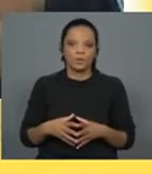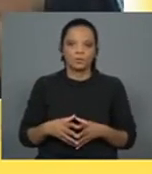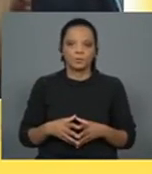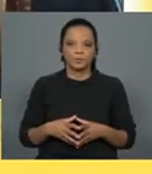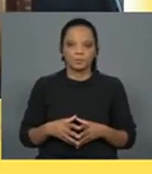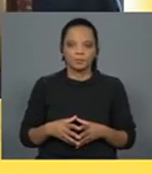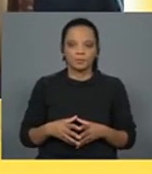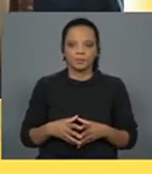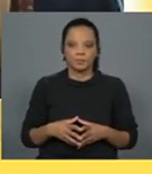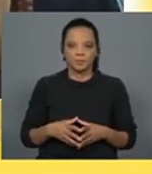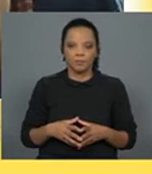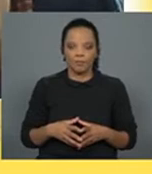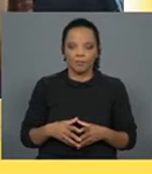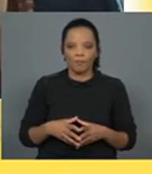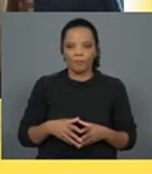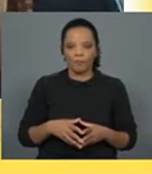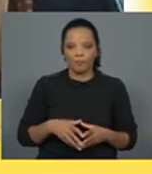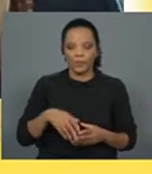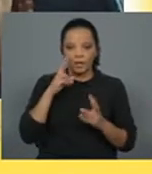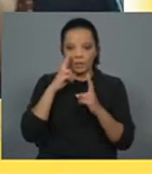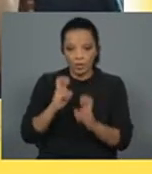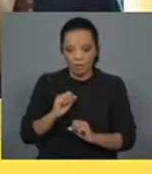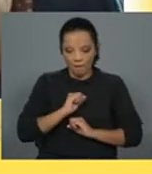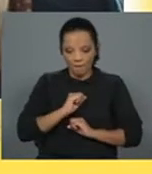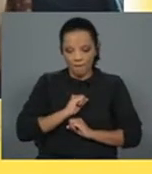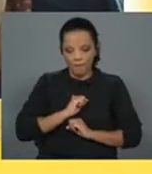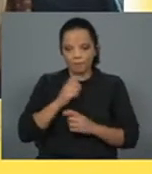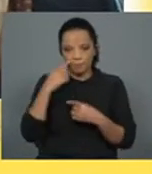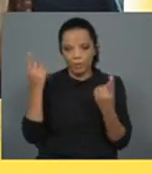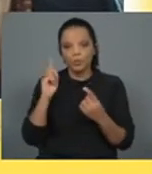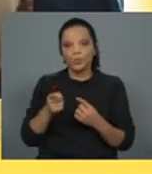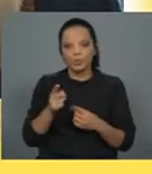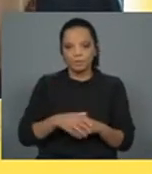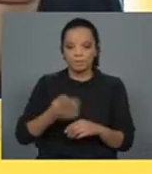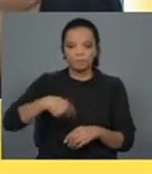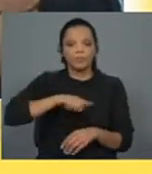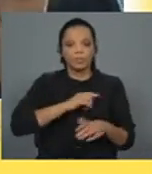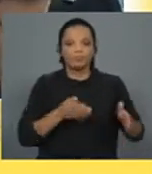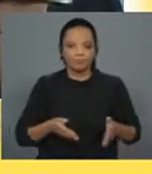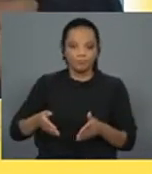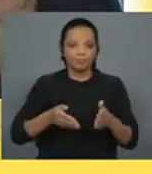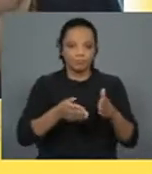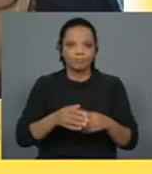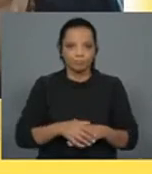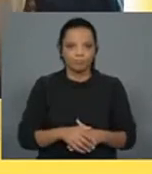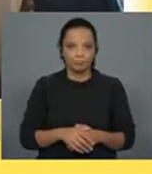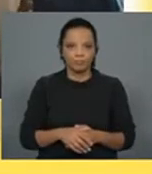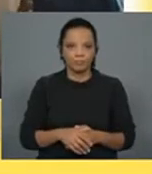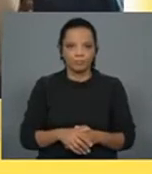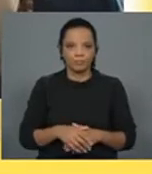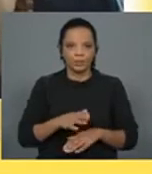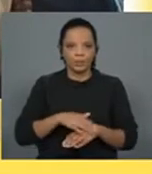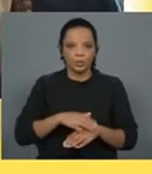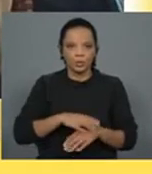agora, aquilo que foi o resultado da minha investigação é que, de facto, seguimos determinados caminhos, um pouco... enfim, fruto